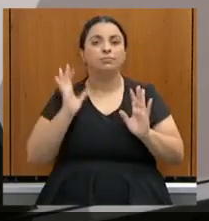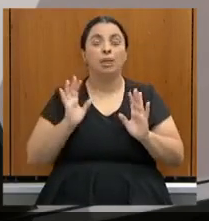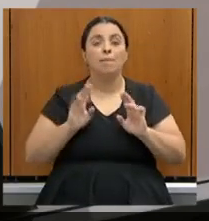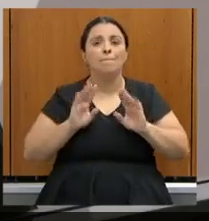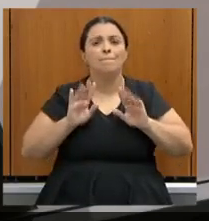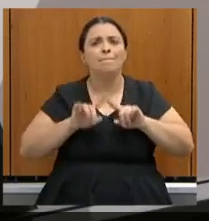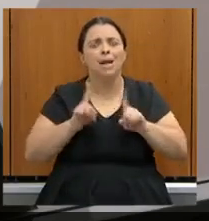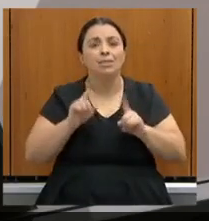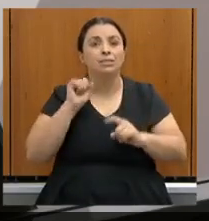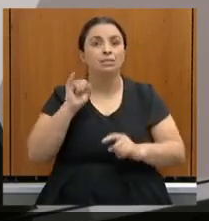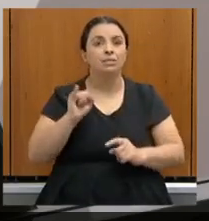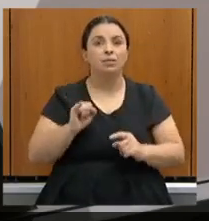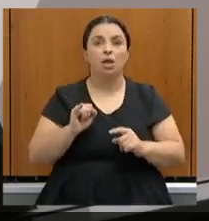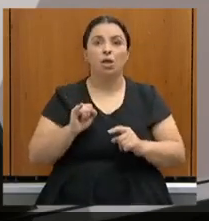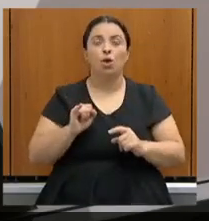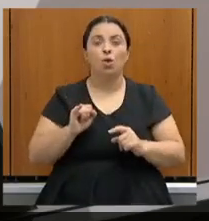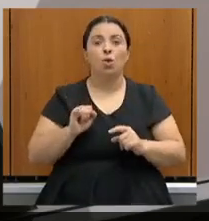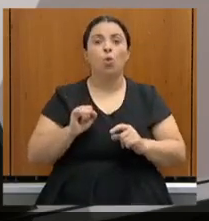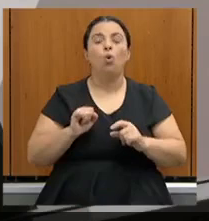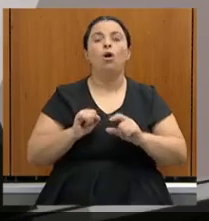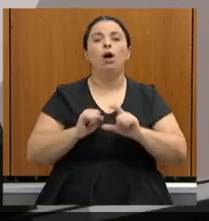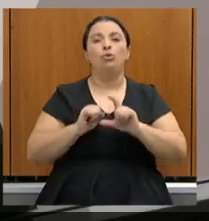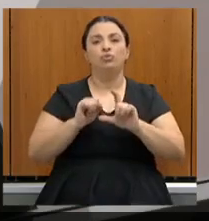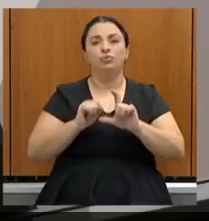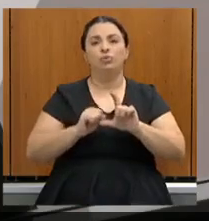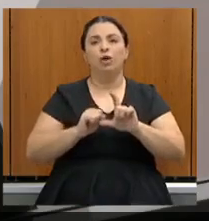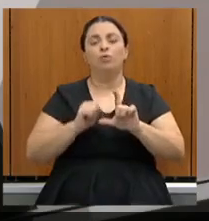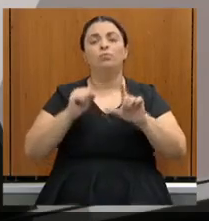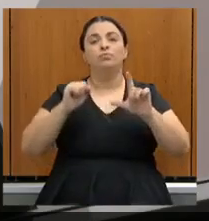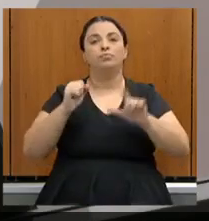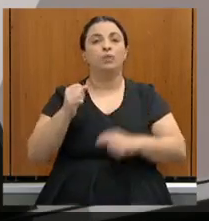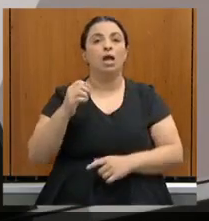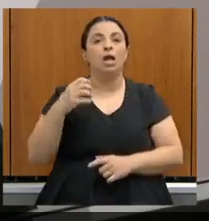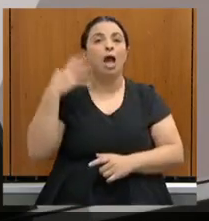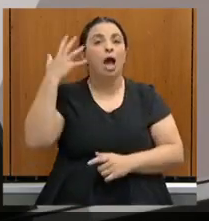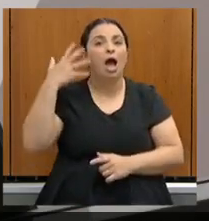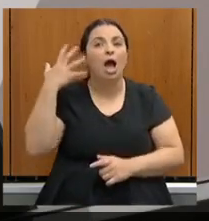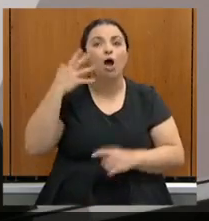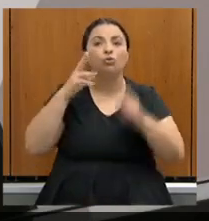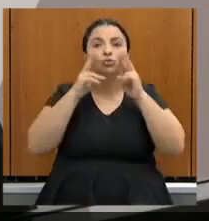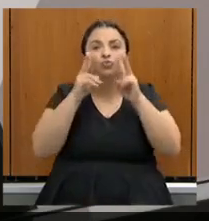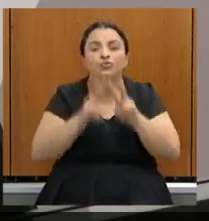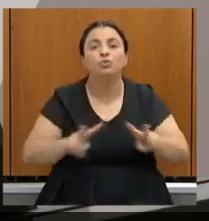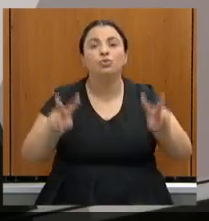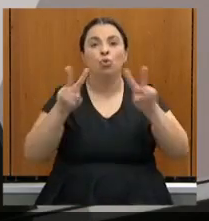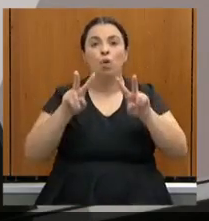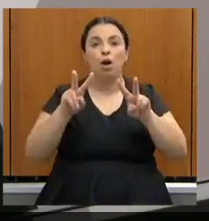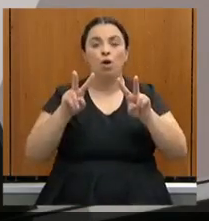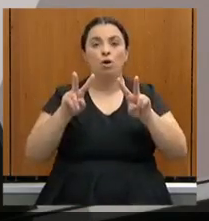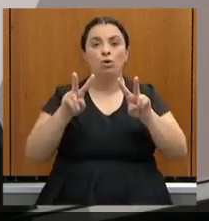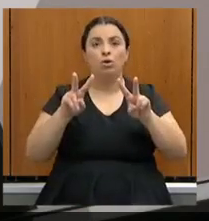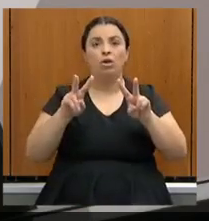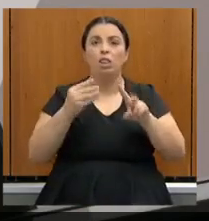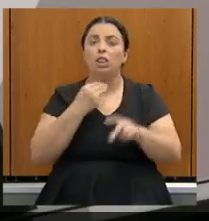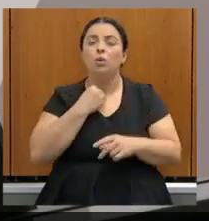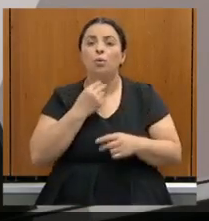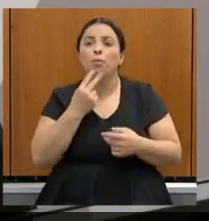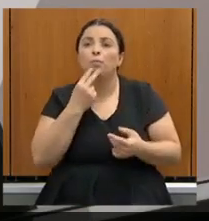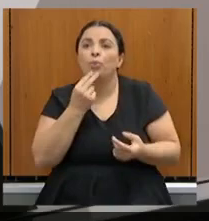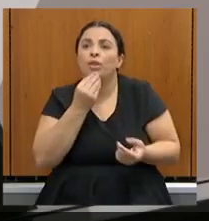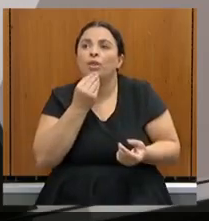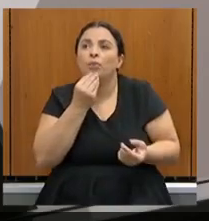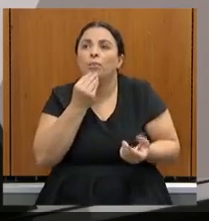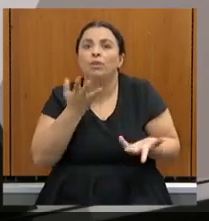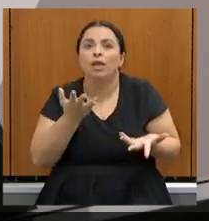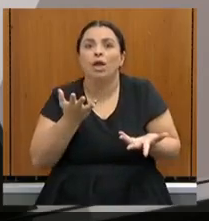puder, num gesto de gentileza e amor ao Estado, nesse momento de pandemia,